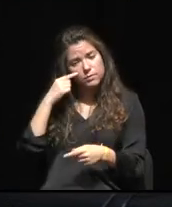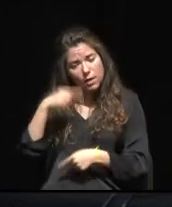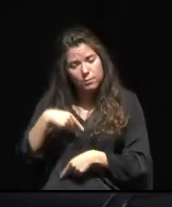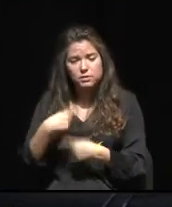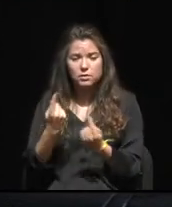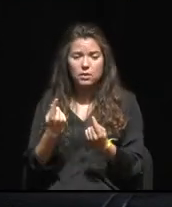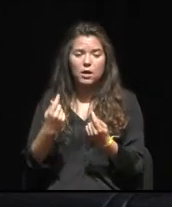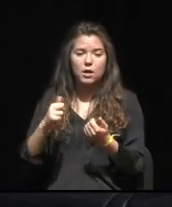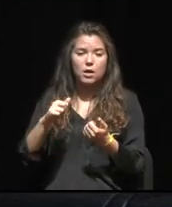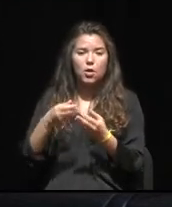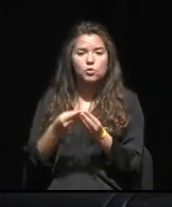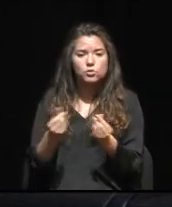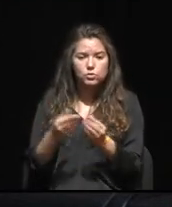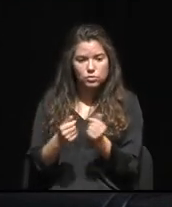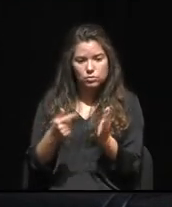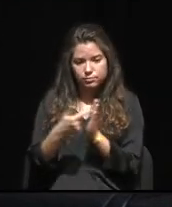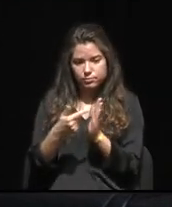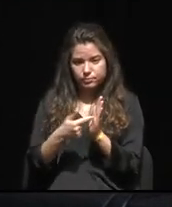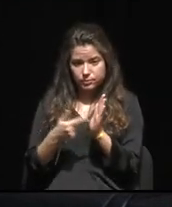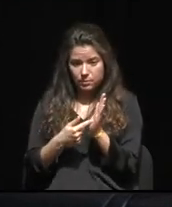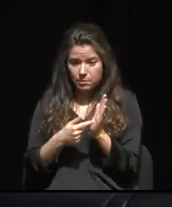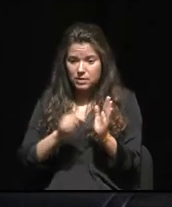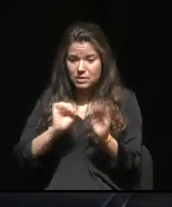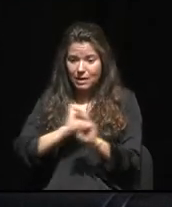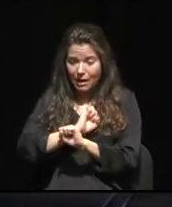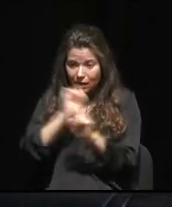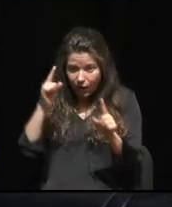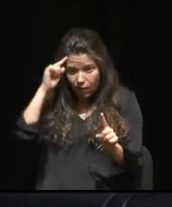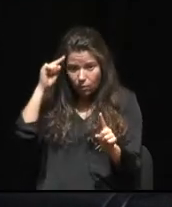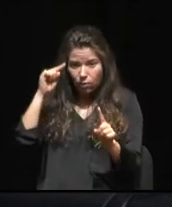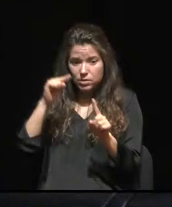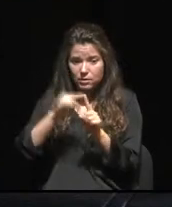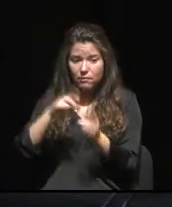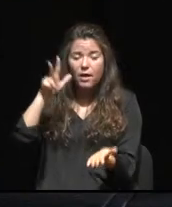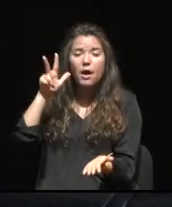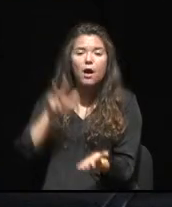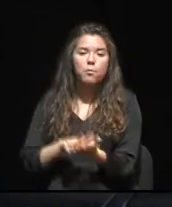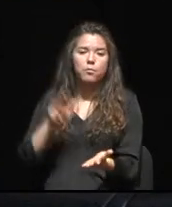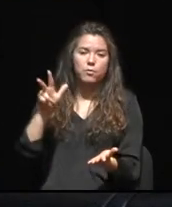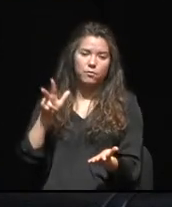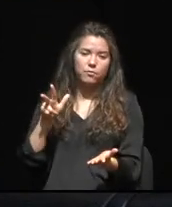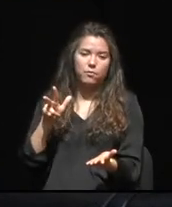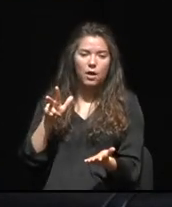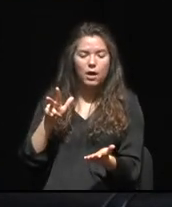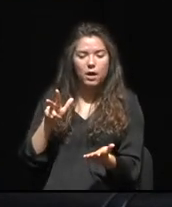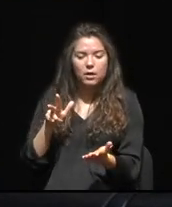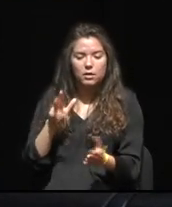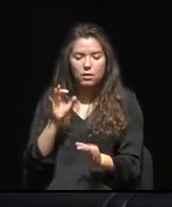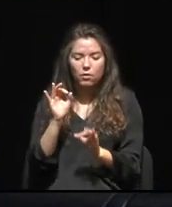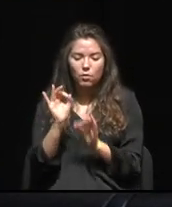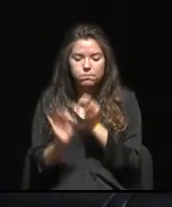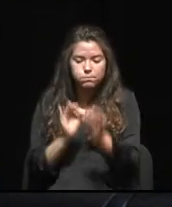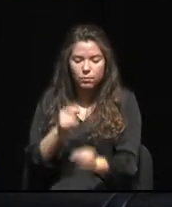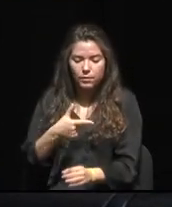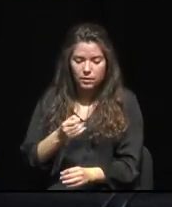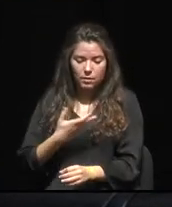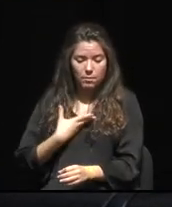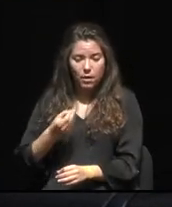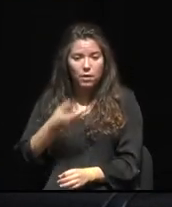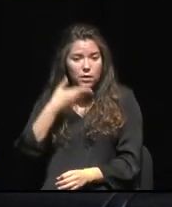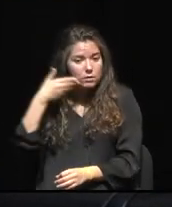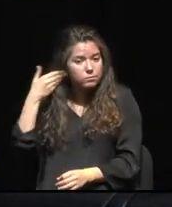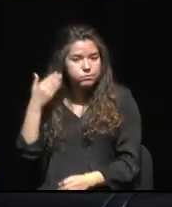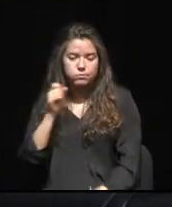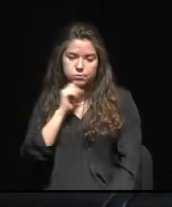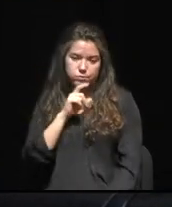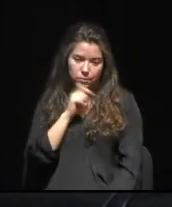proposta mas deixado claro que a intenção de todos é fazer aprovar a requalificação da Tapada o mais cedo possível Além disso também nos